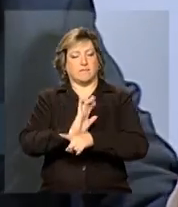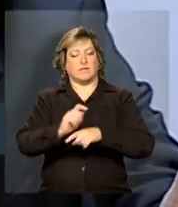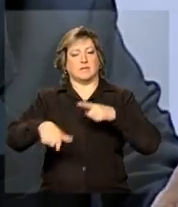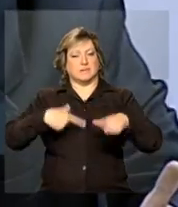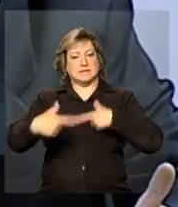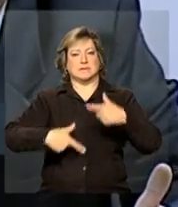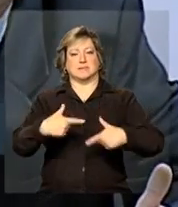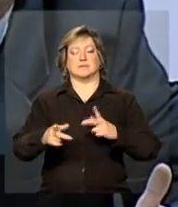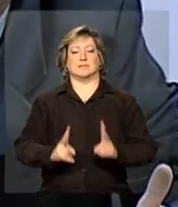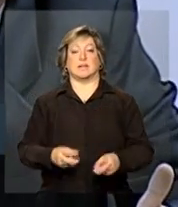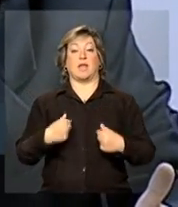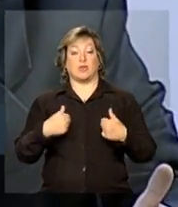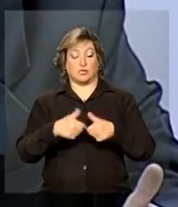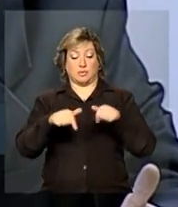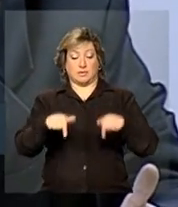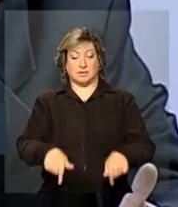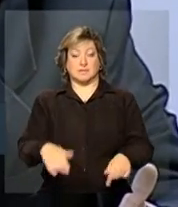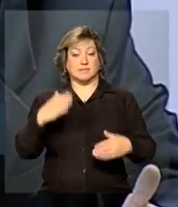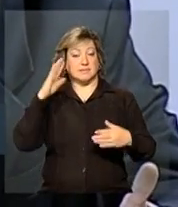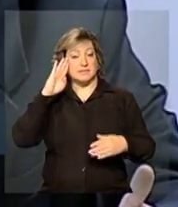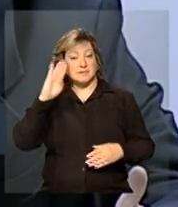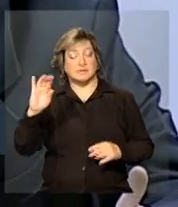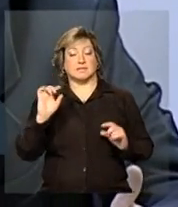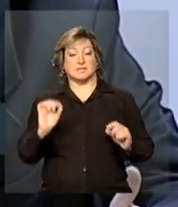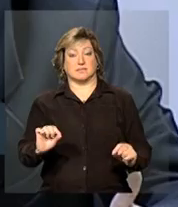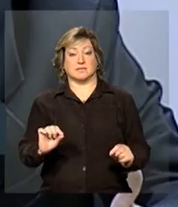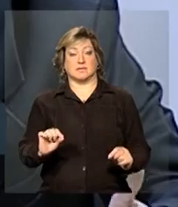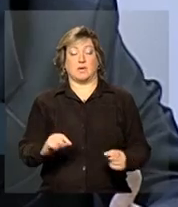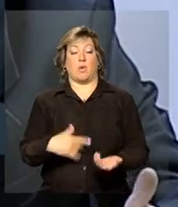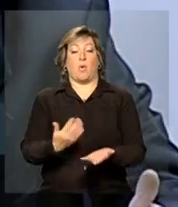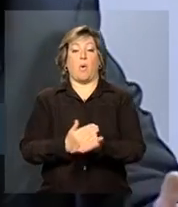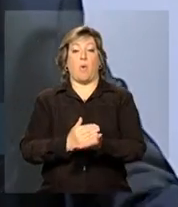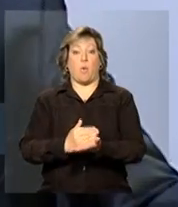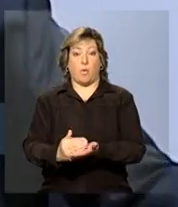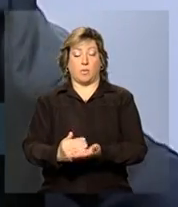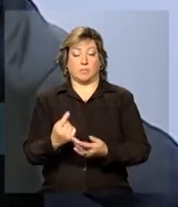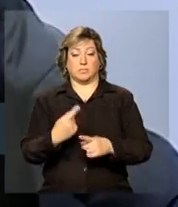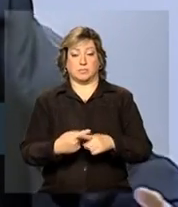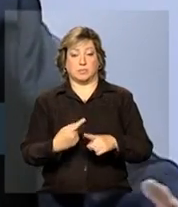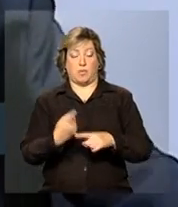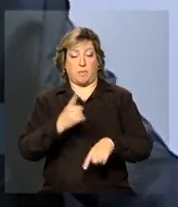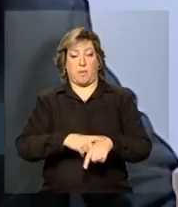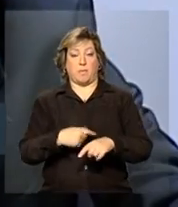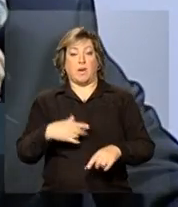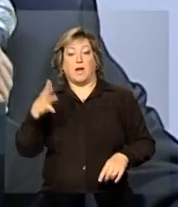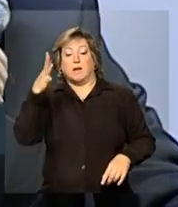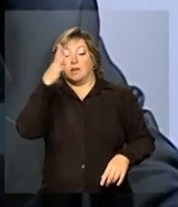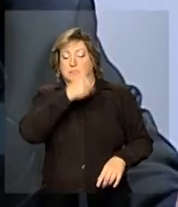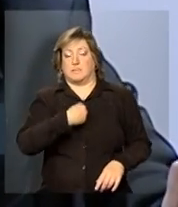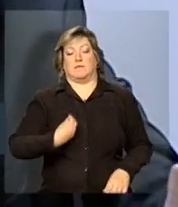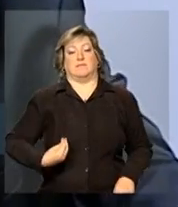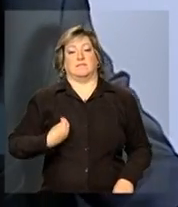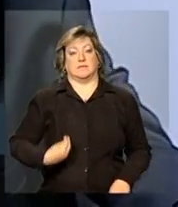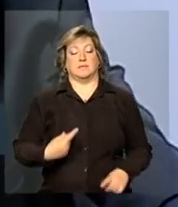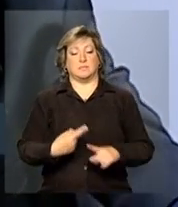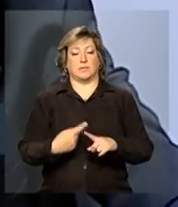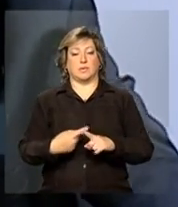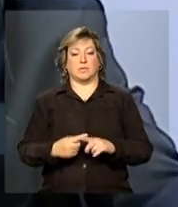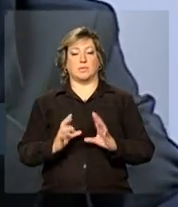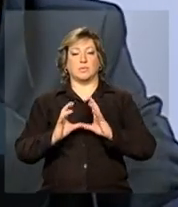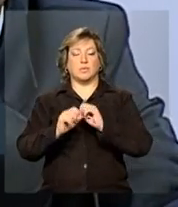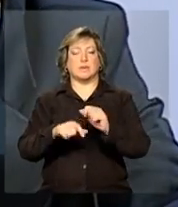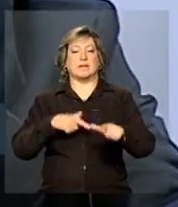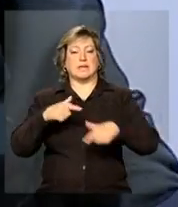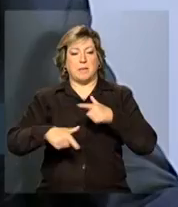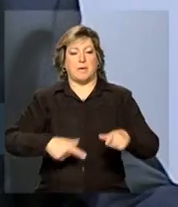aqui exclusivamente porque, a partir do momento que eu fui salvo por todo um processo no sistema, ministro, que vai desde o trabalho